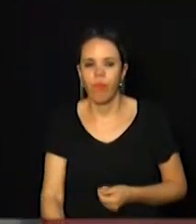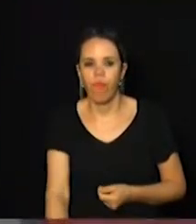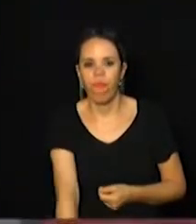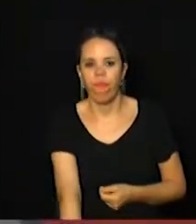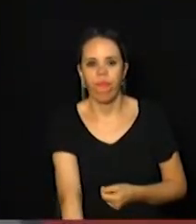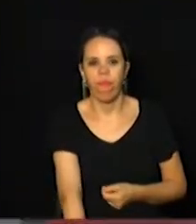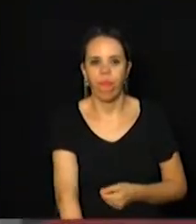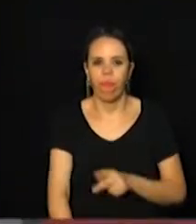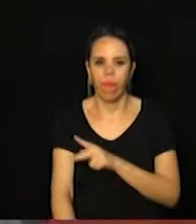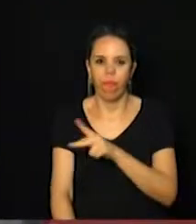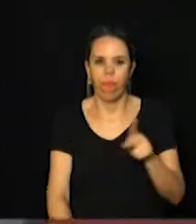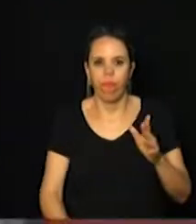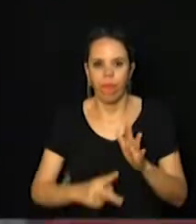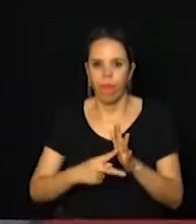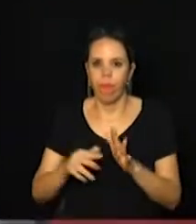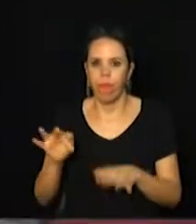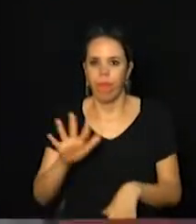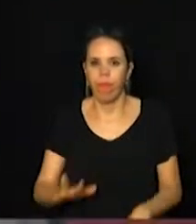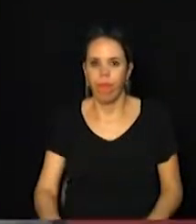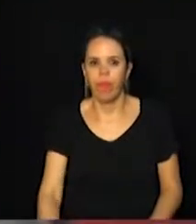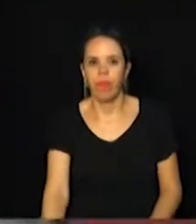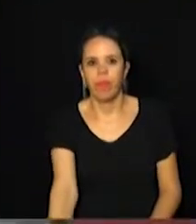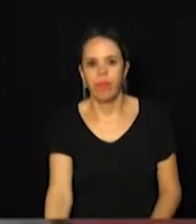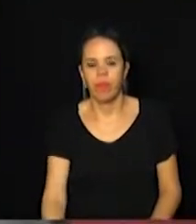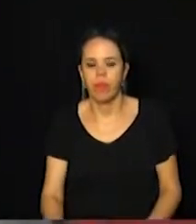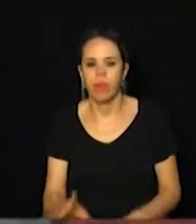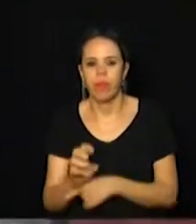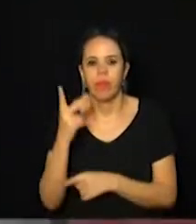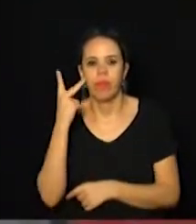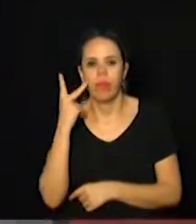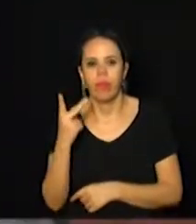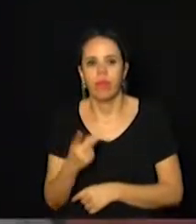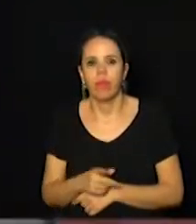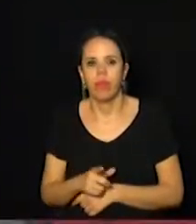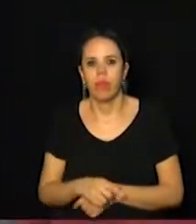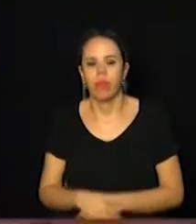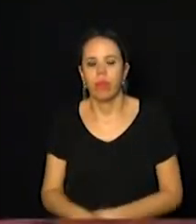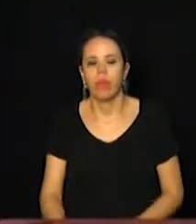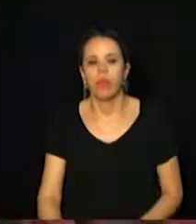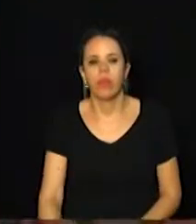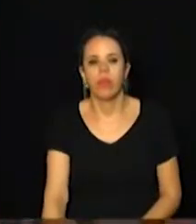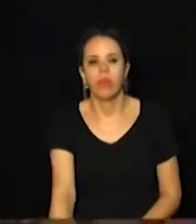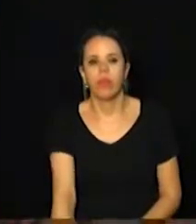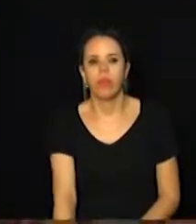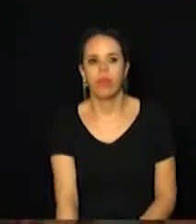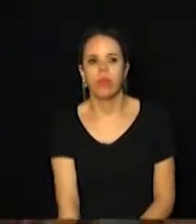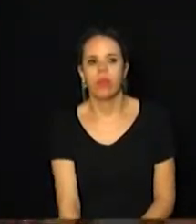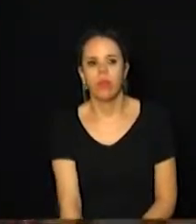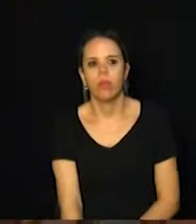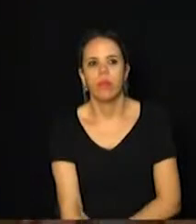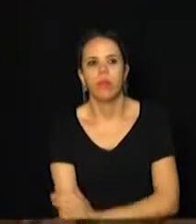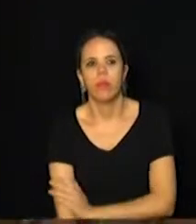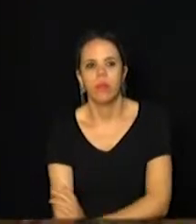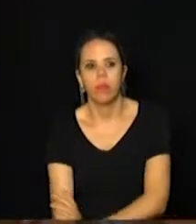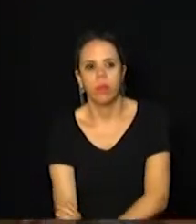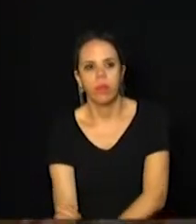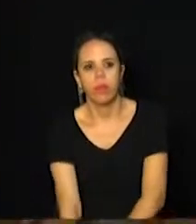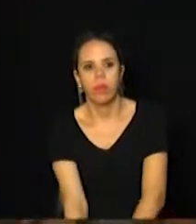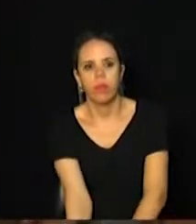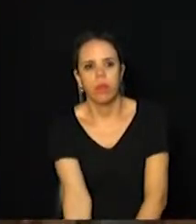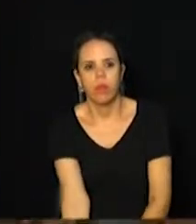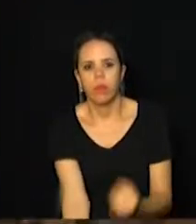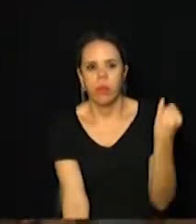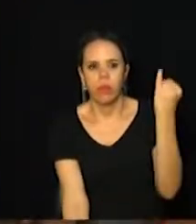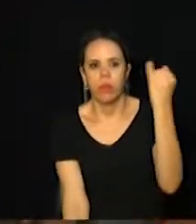presidente do sindicato da Federação do Estado de São Paulo Luis Arrais Oi O que é Vereador é